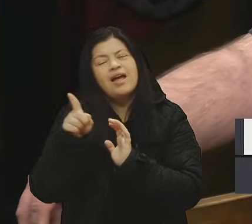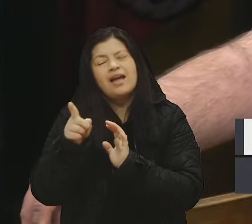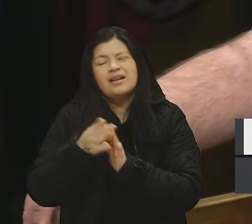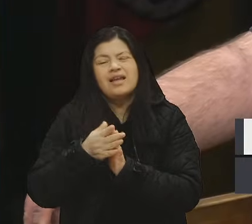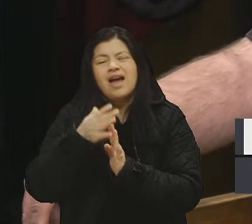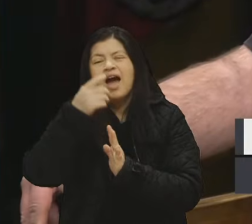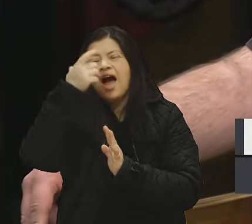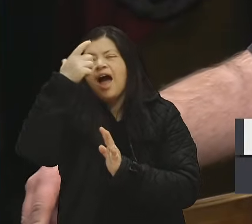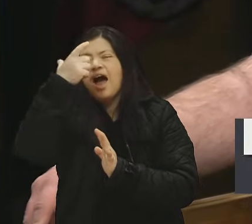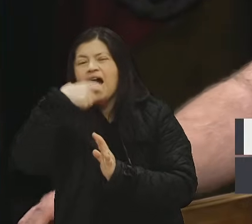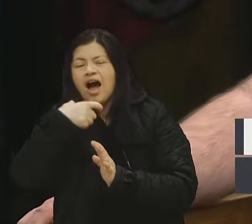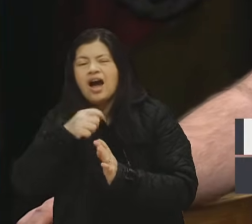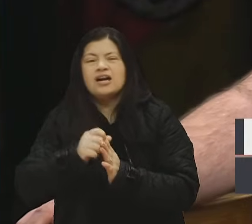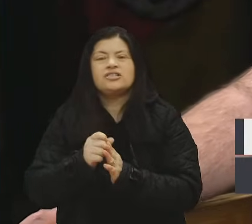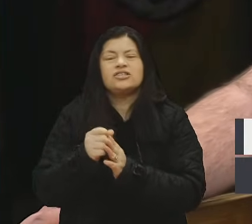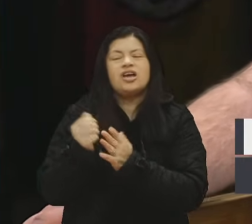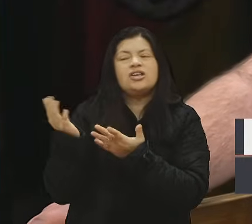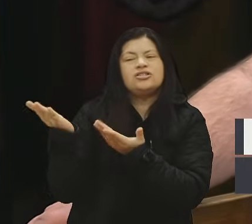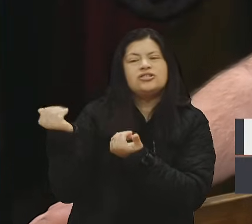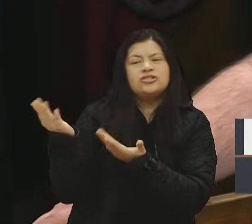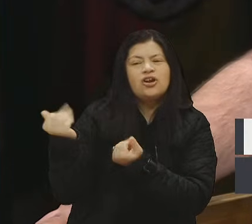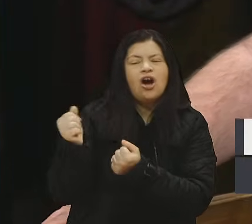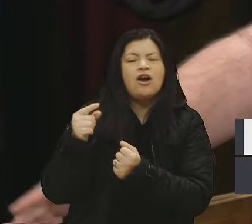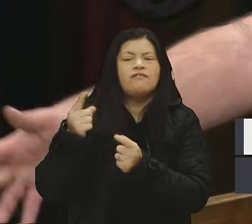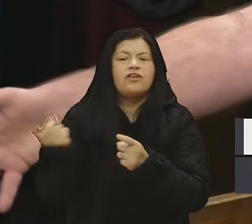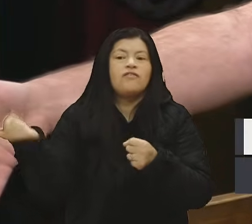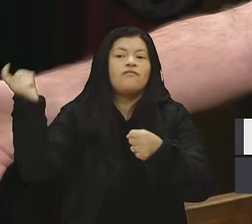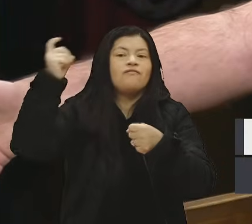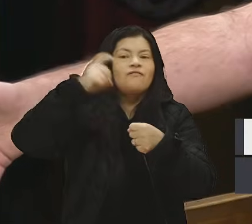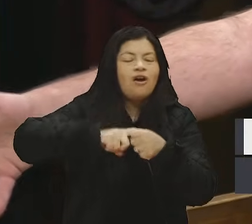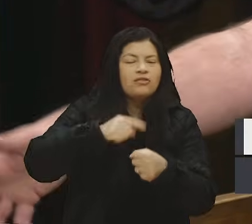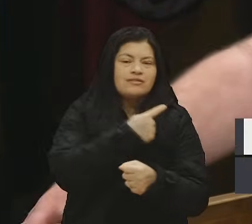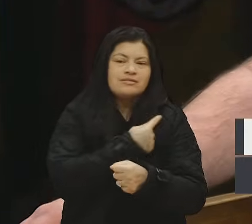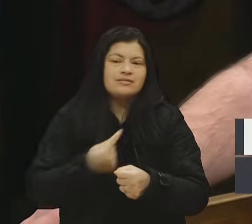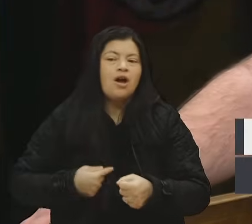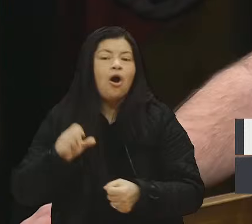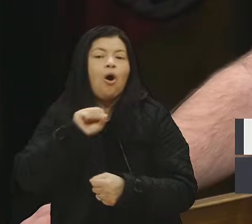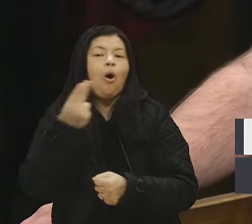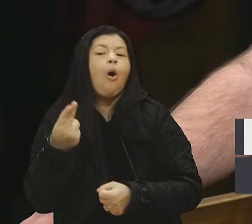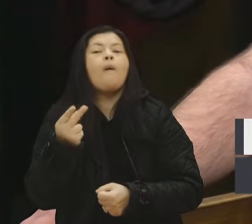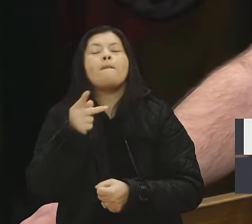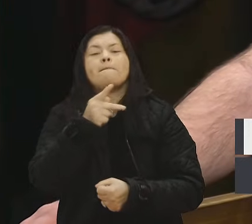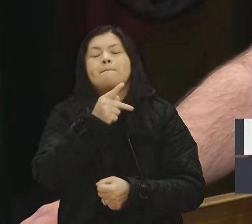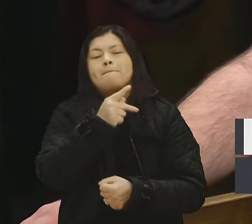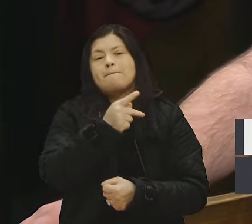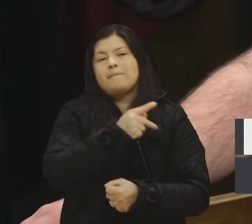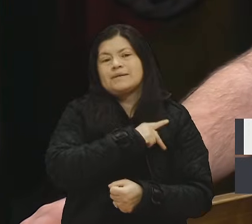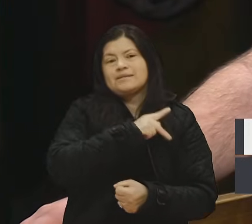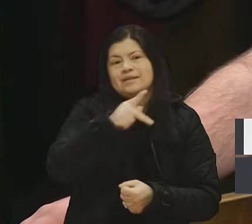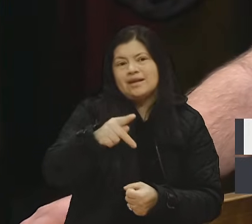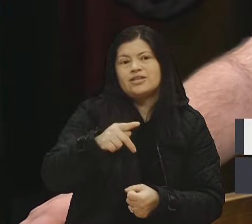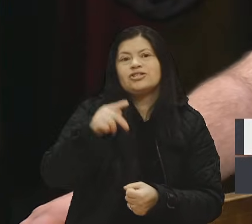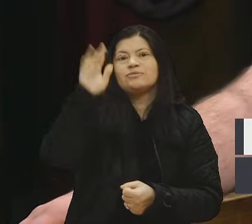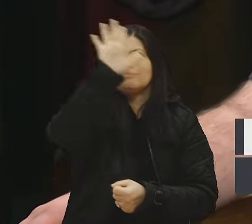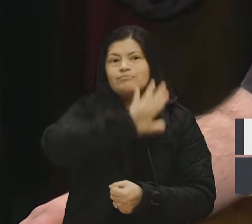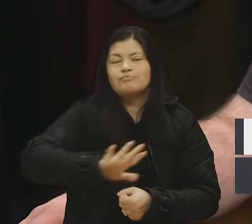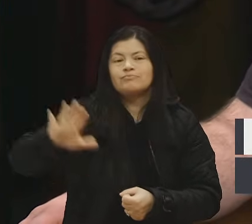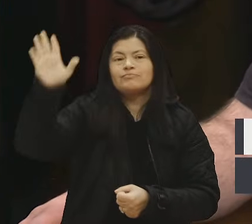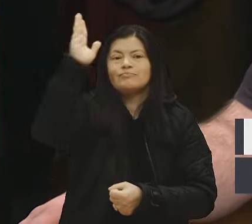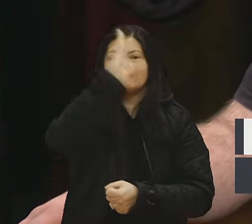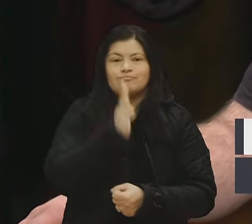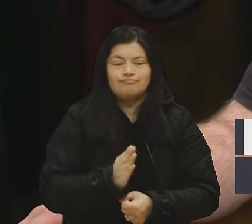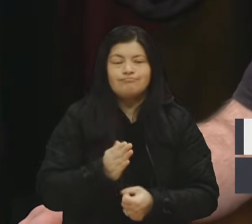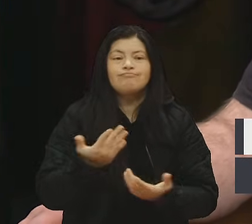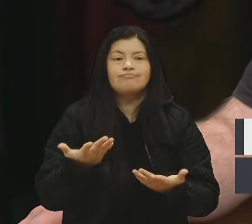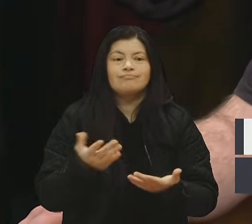vai voltar a ser governador ou que vai ser presidente da República. O homem tem o rei na barriga,